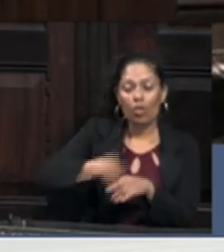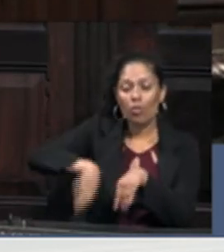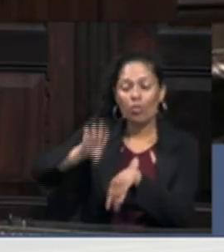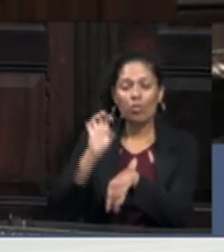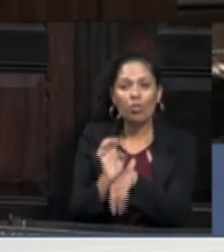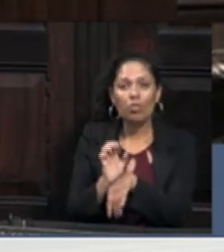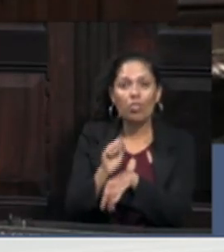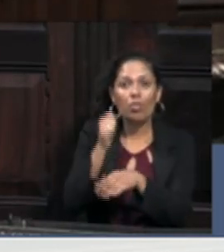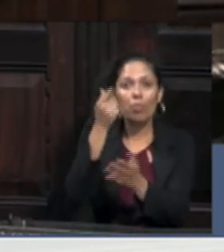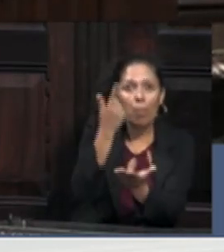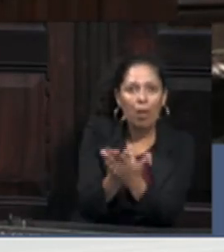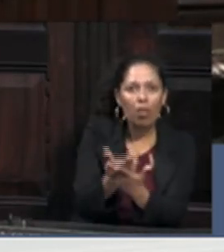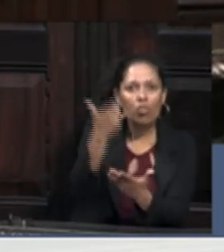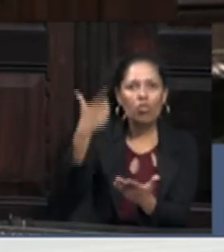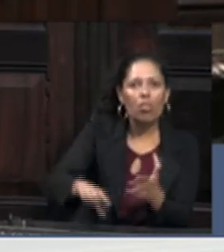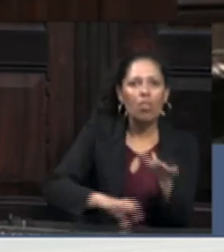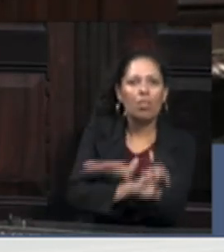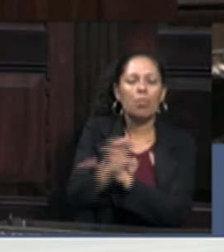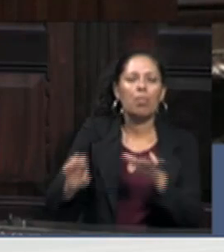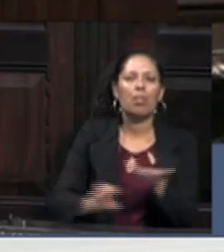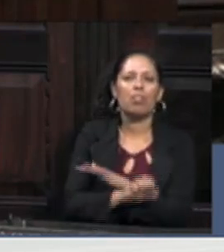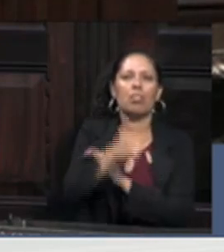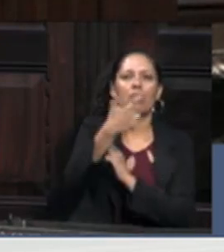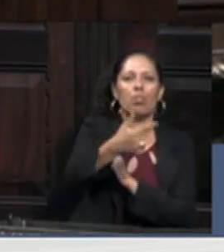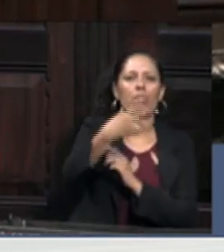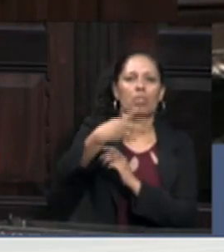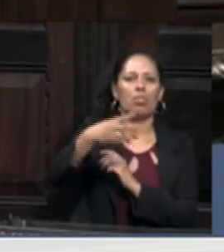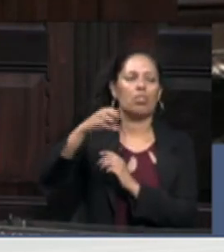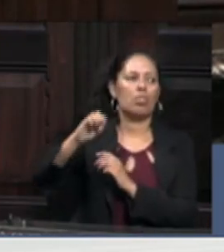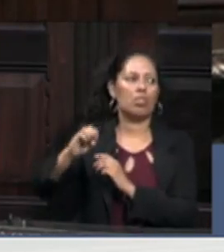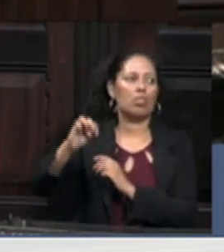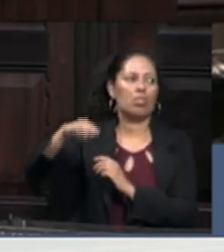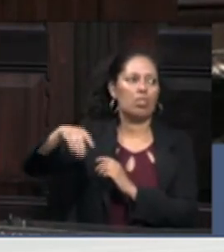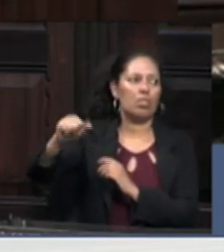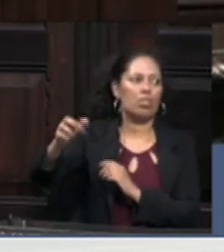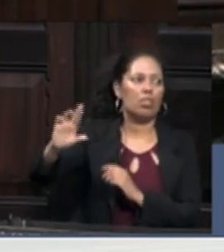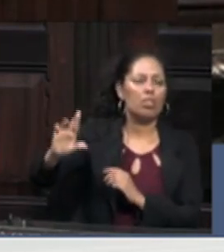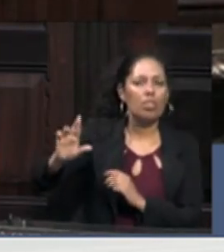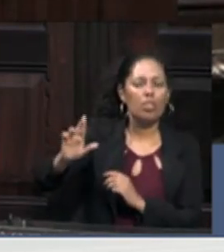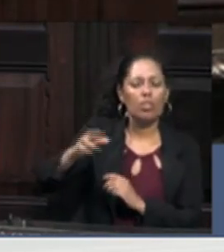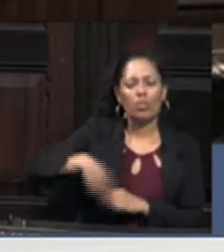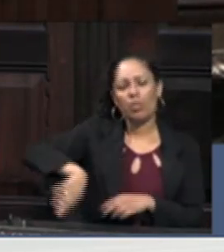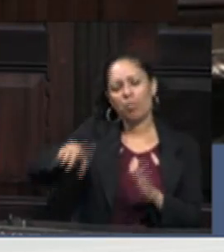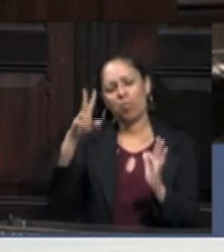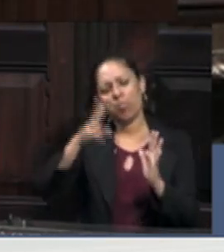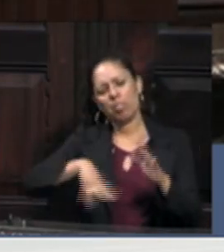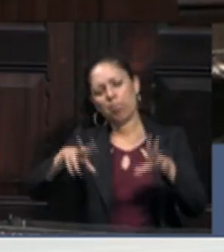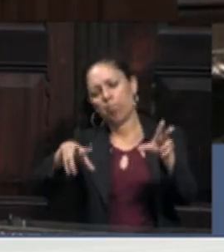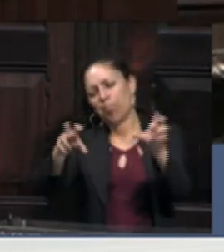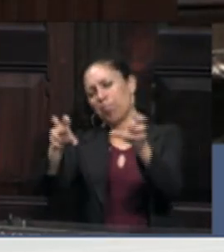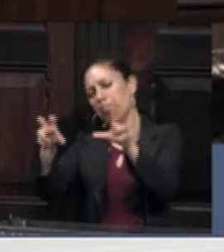que este valor. Ou seja, é tudo muito esquisito, no